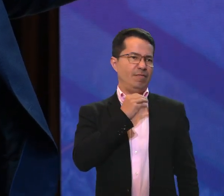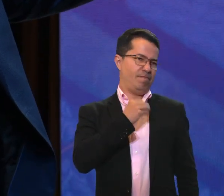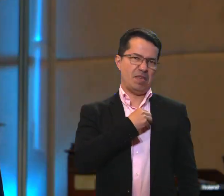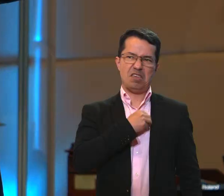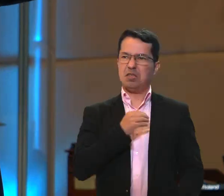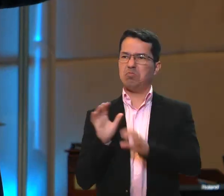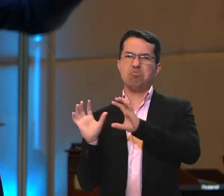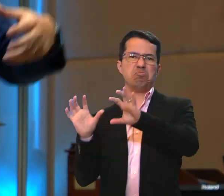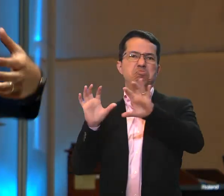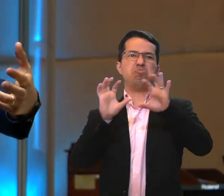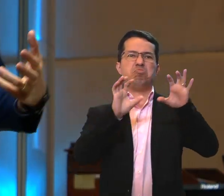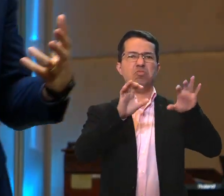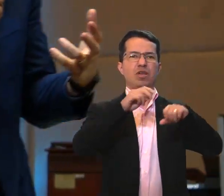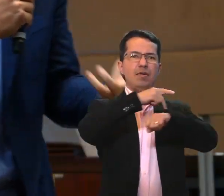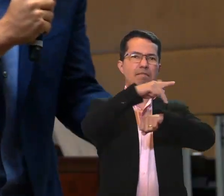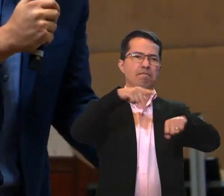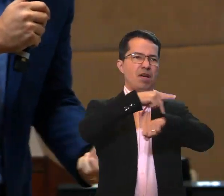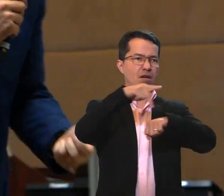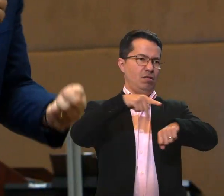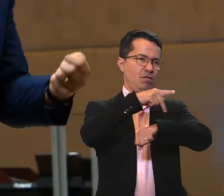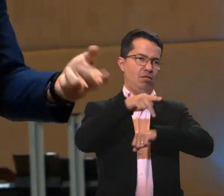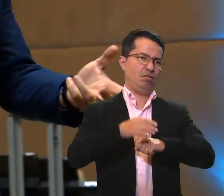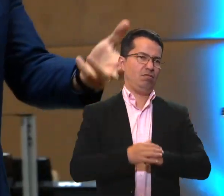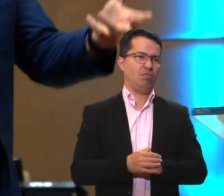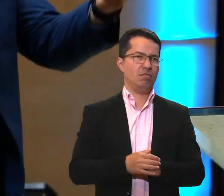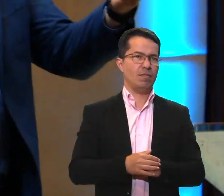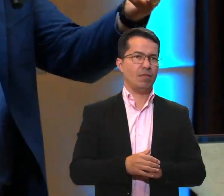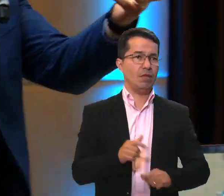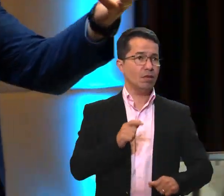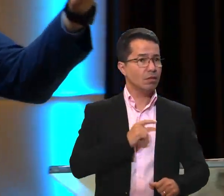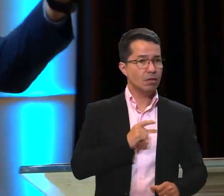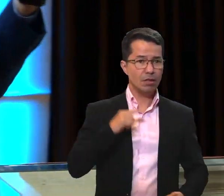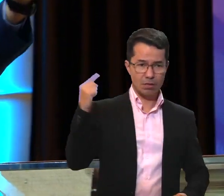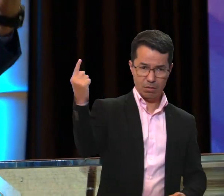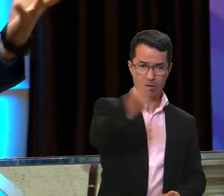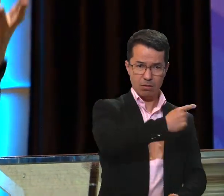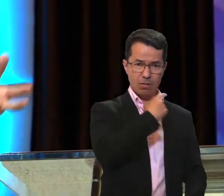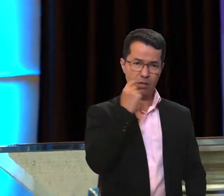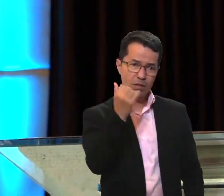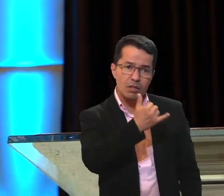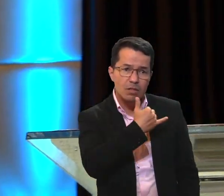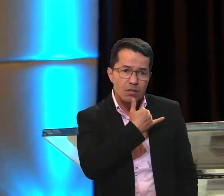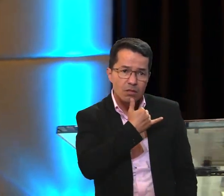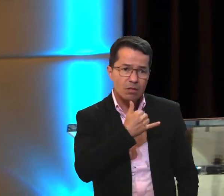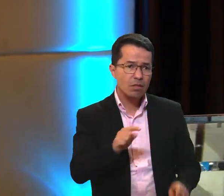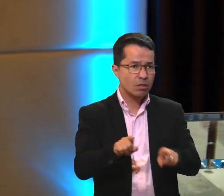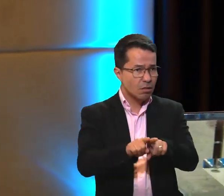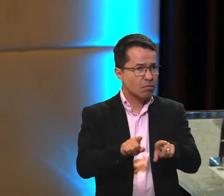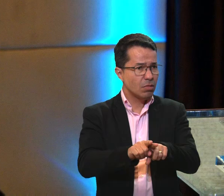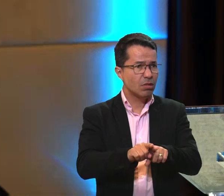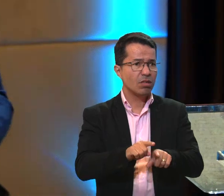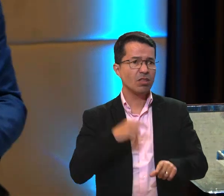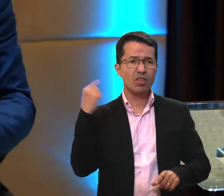nosso país. Isso gera temor e tristeza no nosso coração.